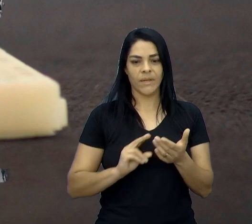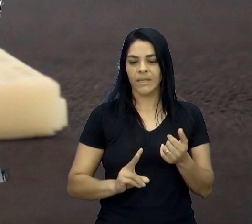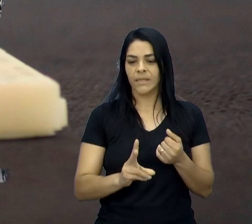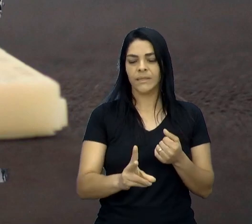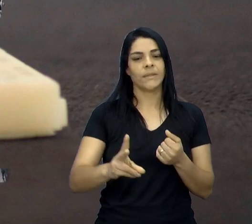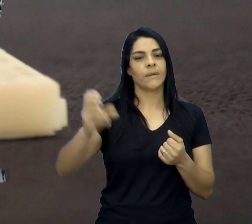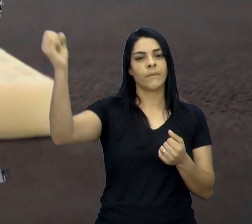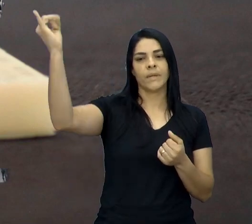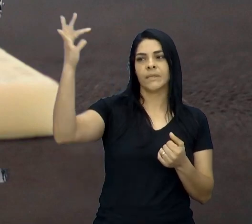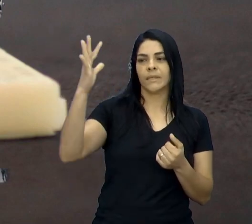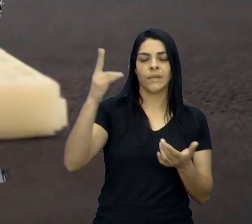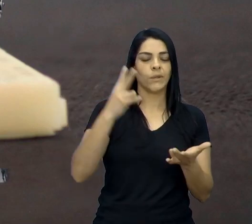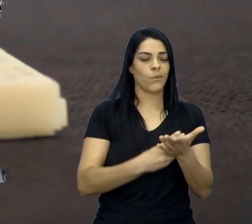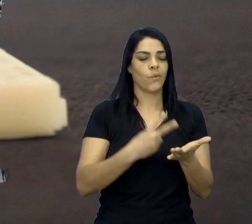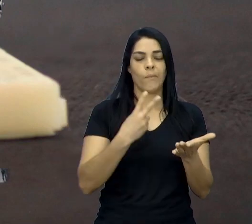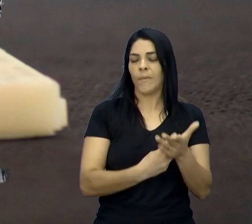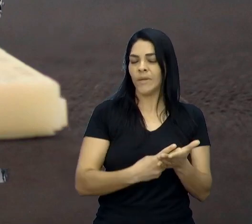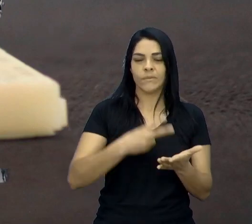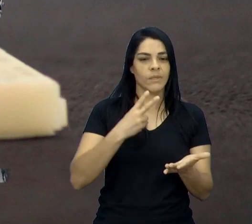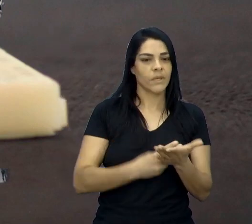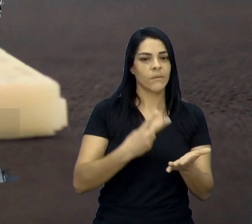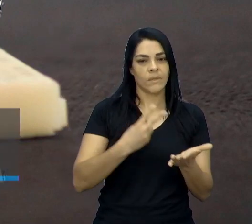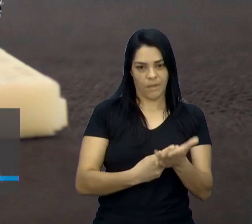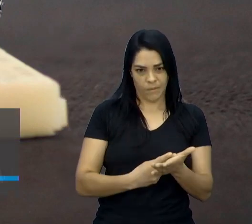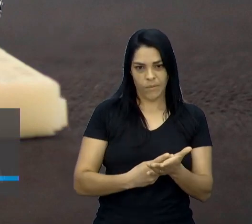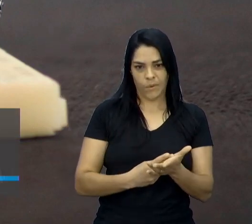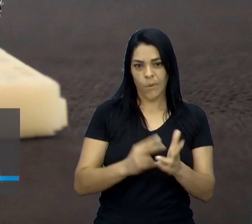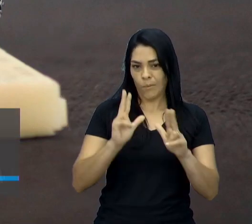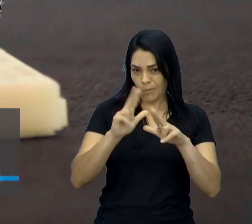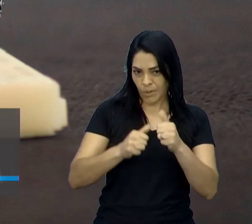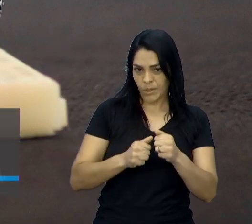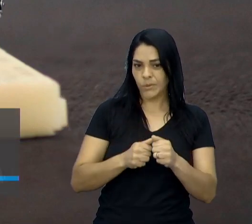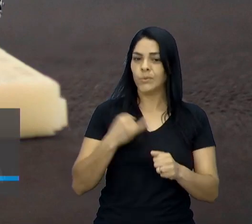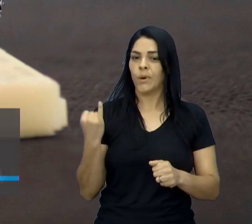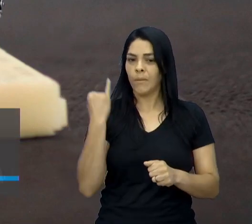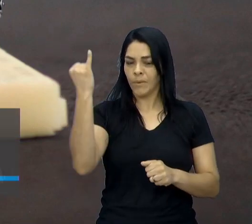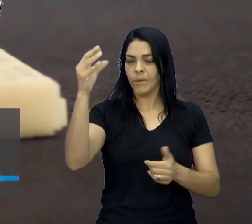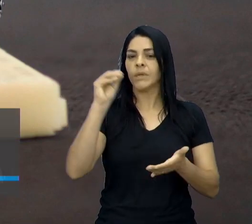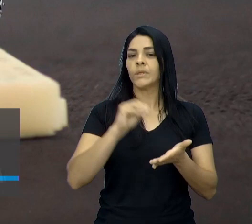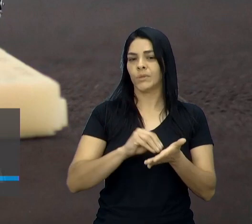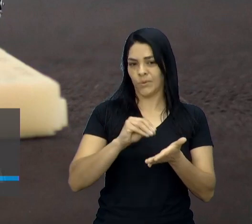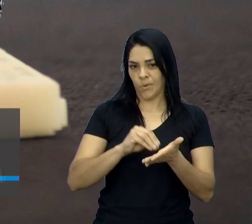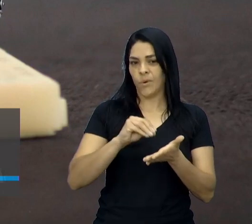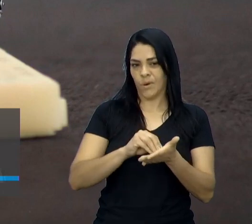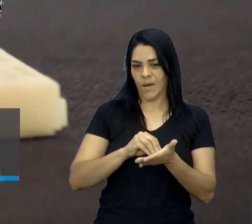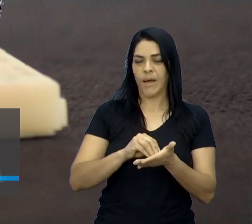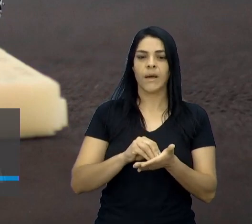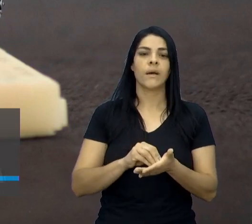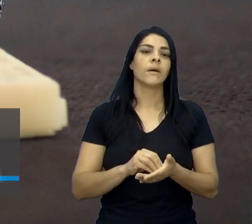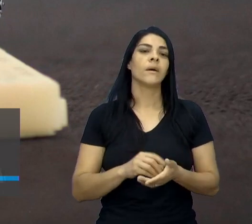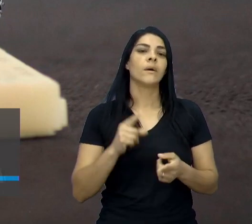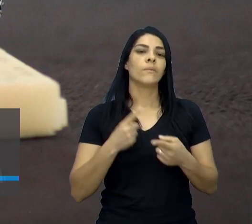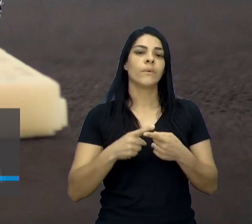LED. Tá certo? Fica repetindo sempre a mesma sequência. E eu não quero isso, eu quero que cada rodada que passa